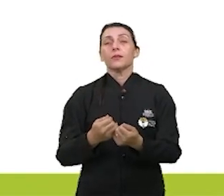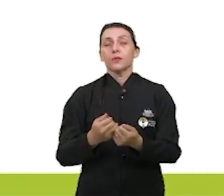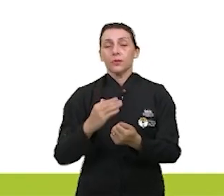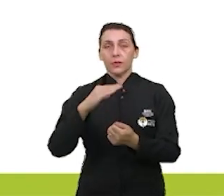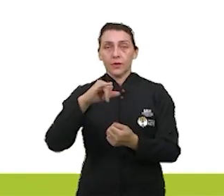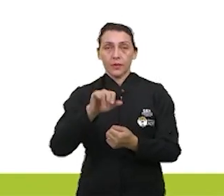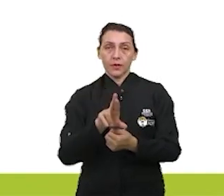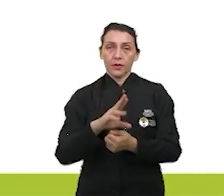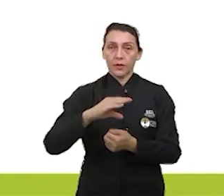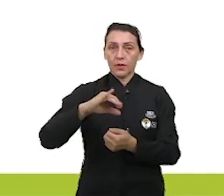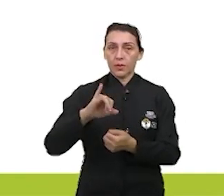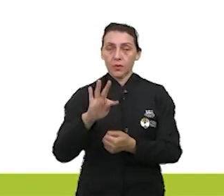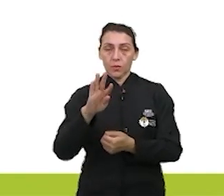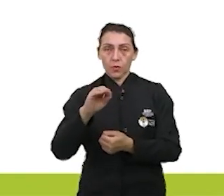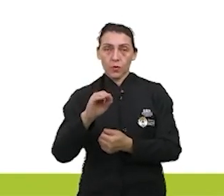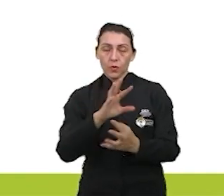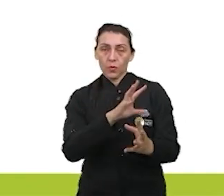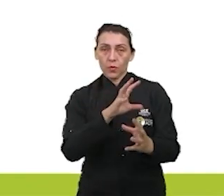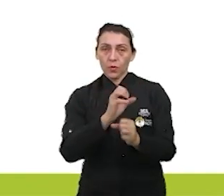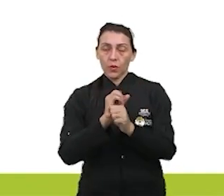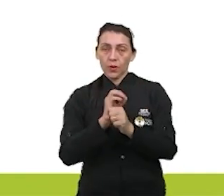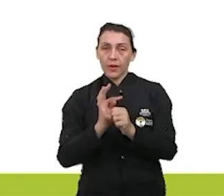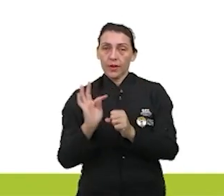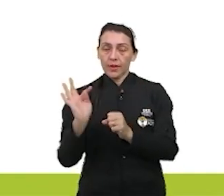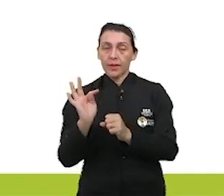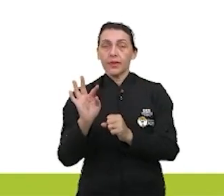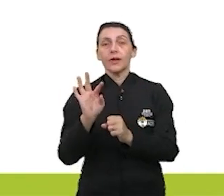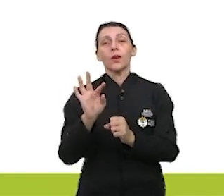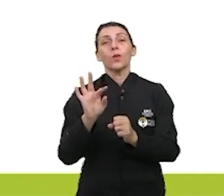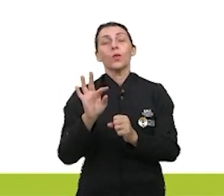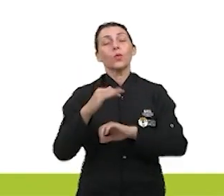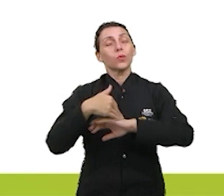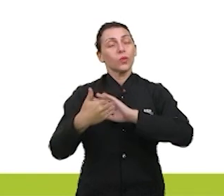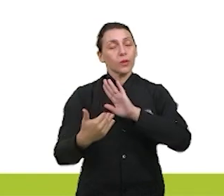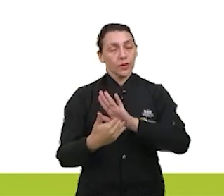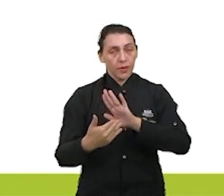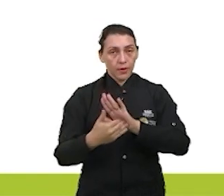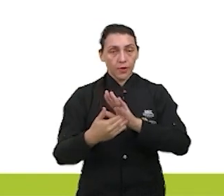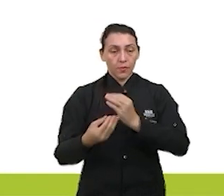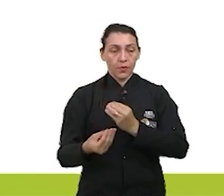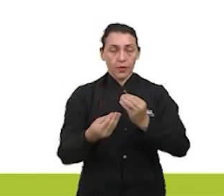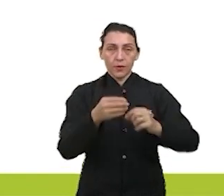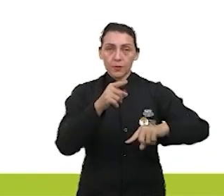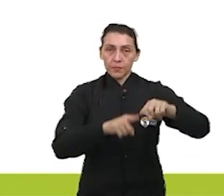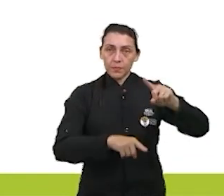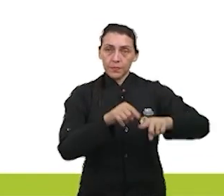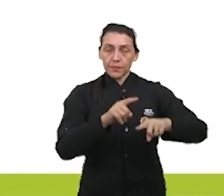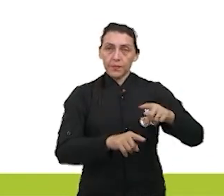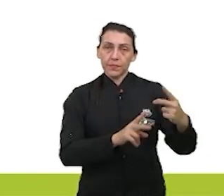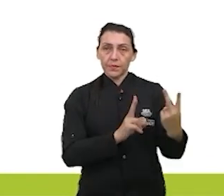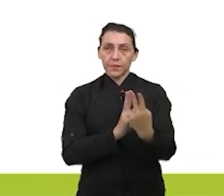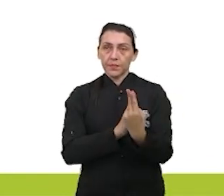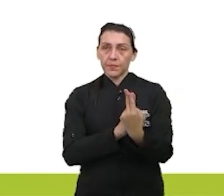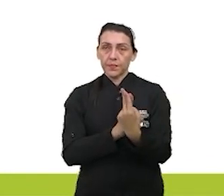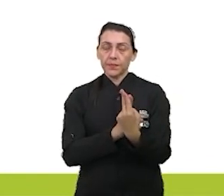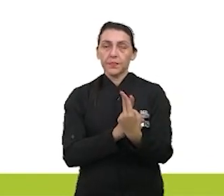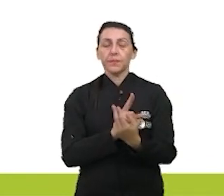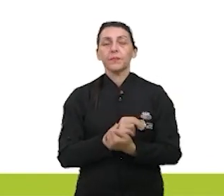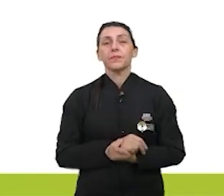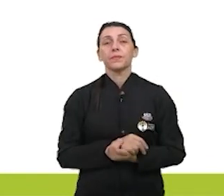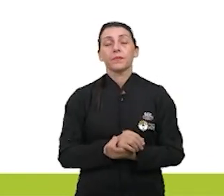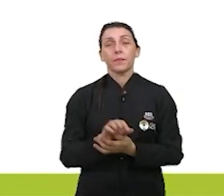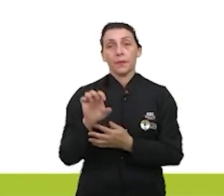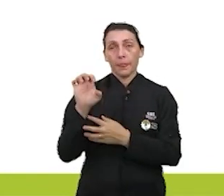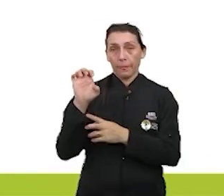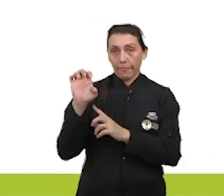minha tensão total, que foi fornecido para o aparelho. É igual, né? Esse sinal de igualdade. O